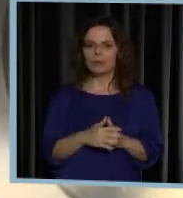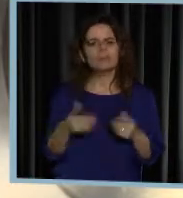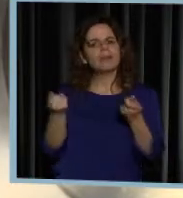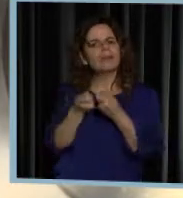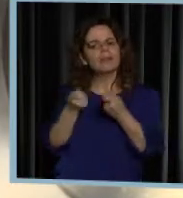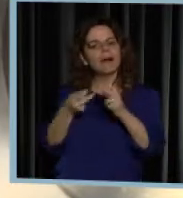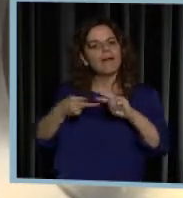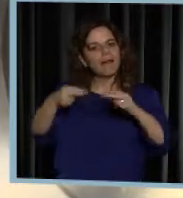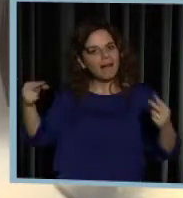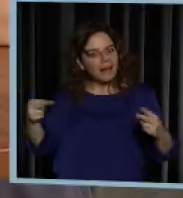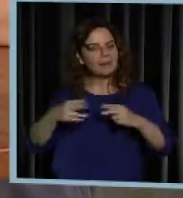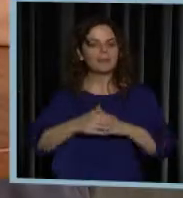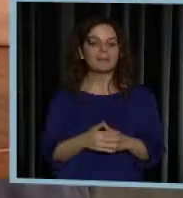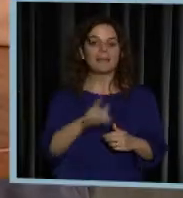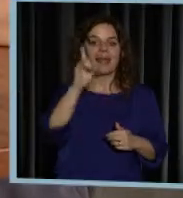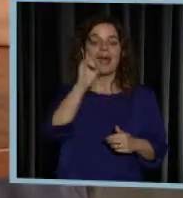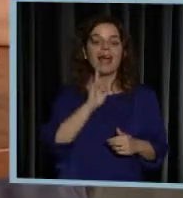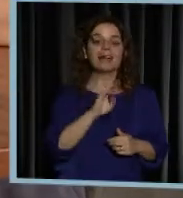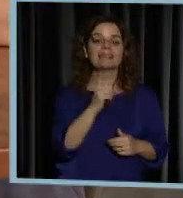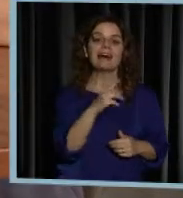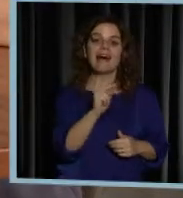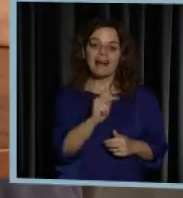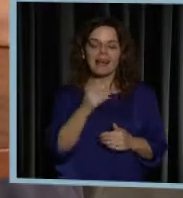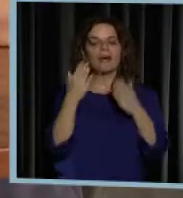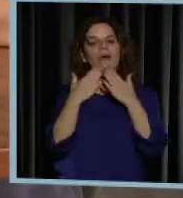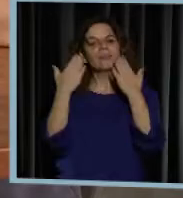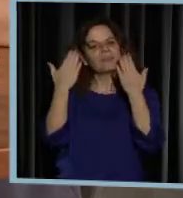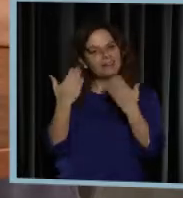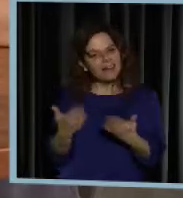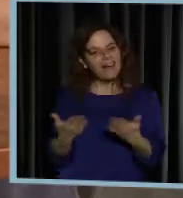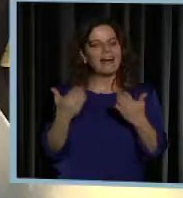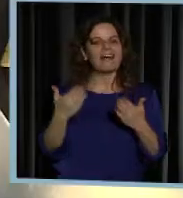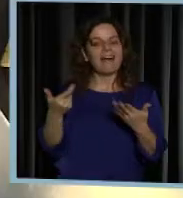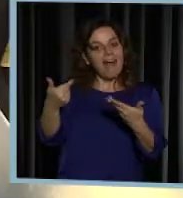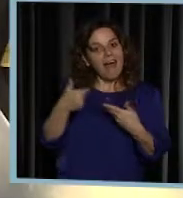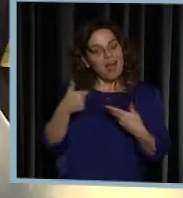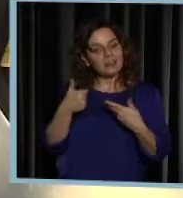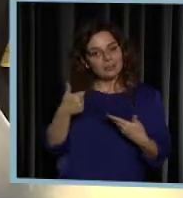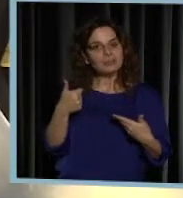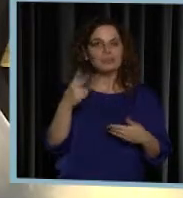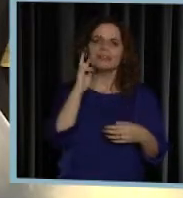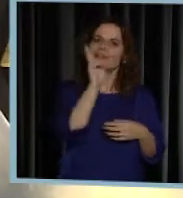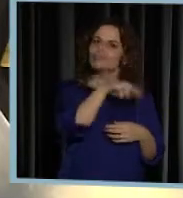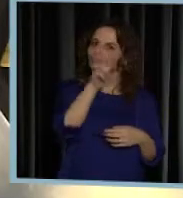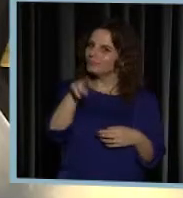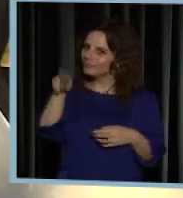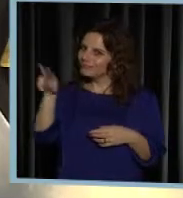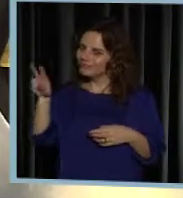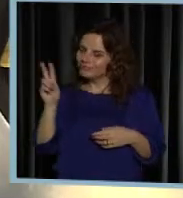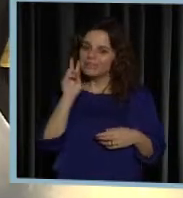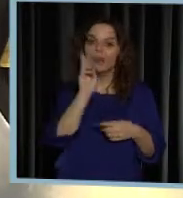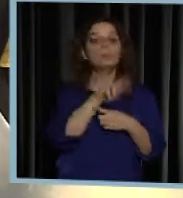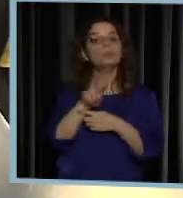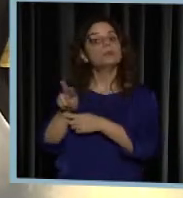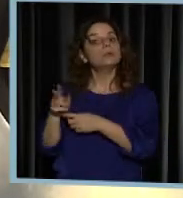à Câmara Municipal. Sara Barriga Briguenti, muito obrigada pela sua ajuda nesta visita ao Museu do Dinheiro. É coordenadora